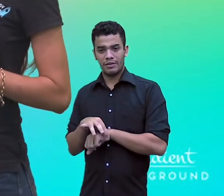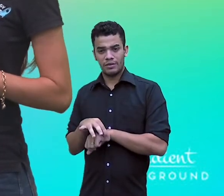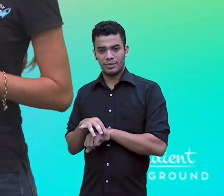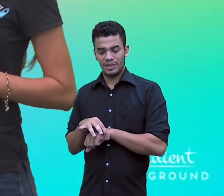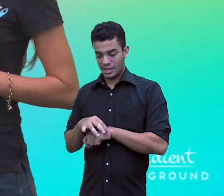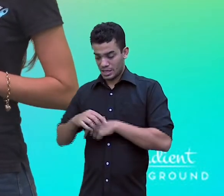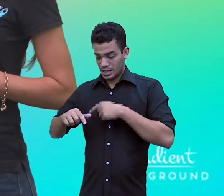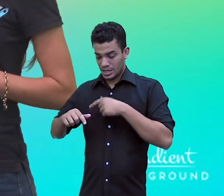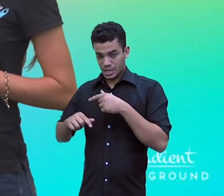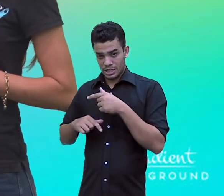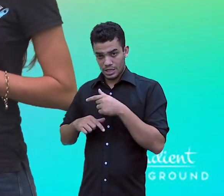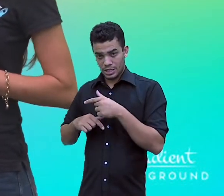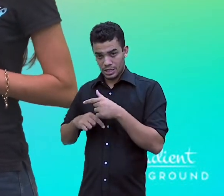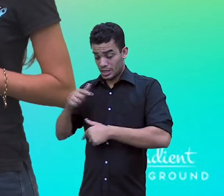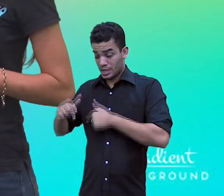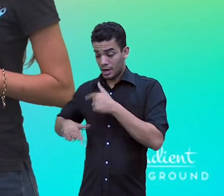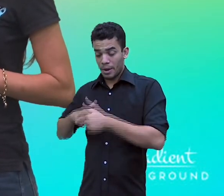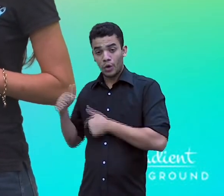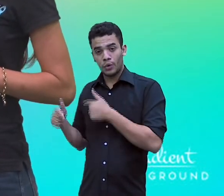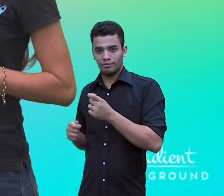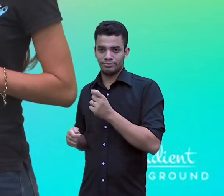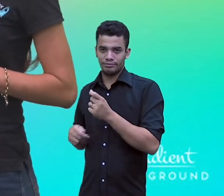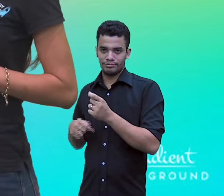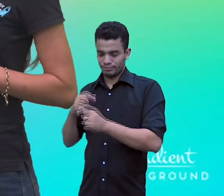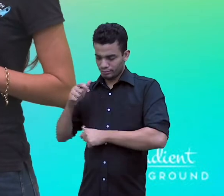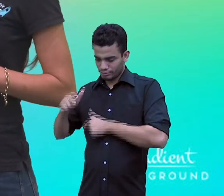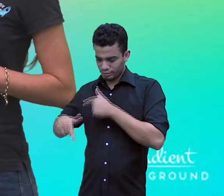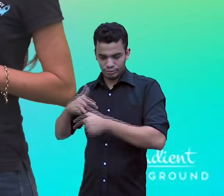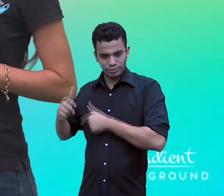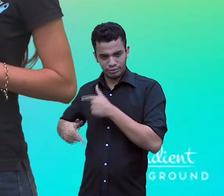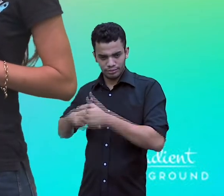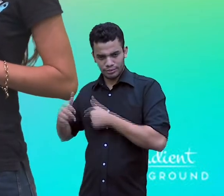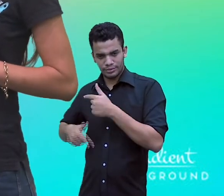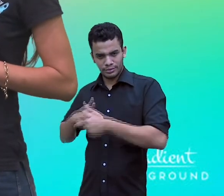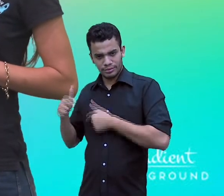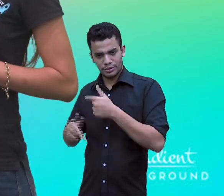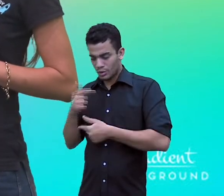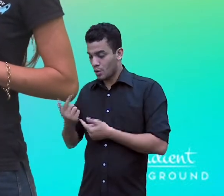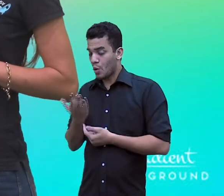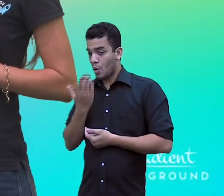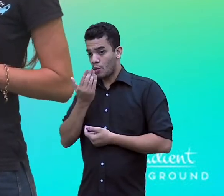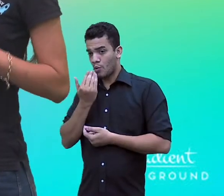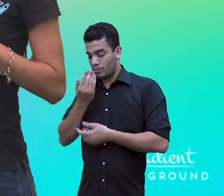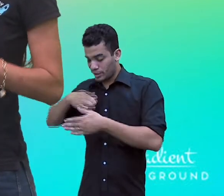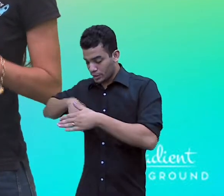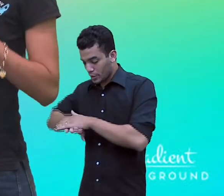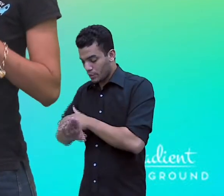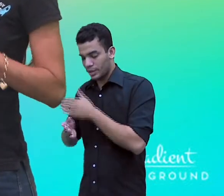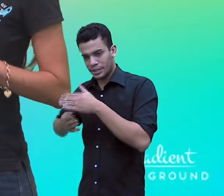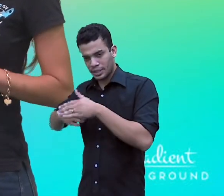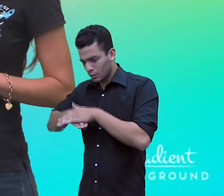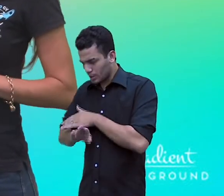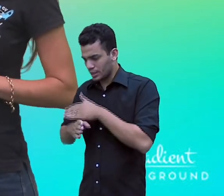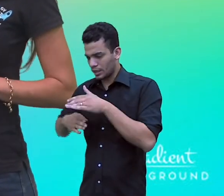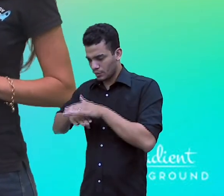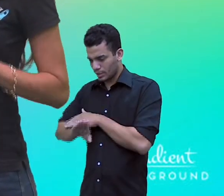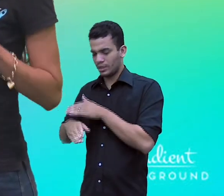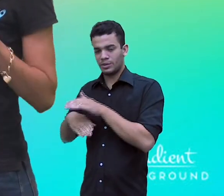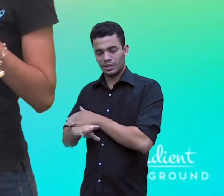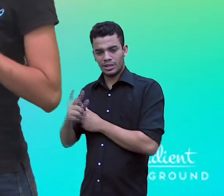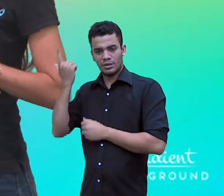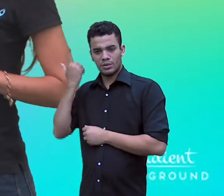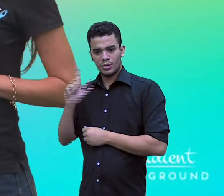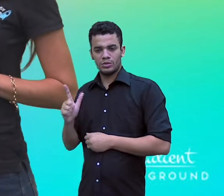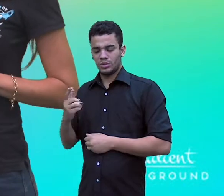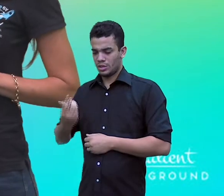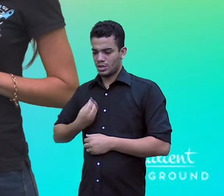trabalhou durante o verão, não é? E ficou com bastante comida